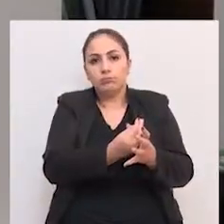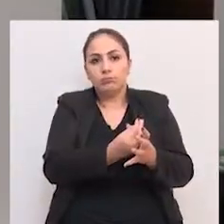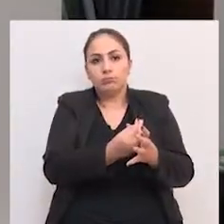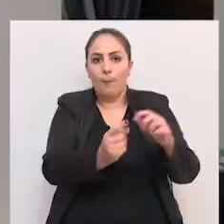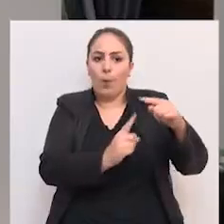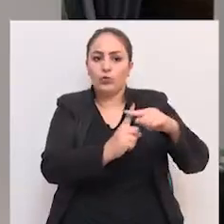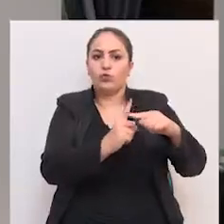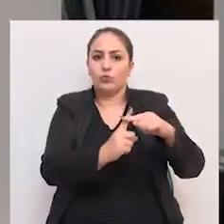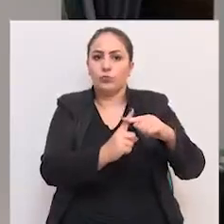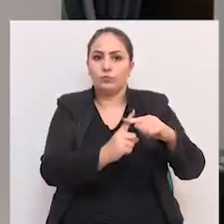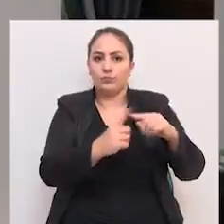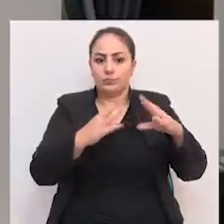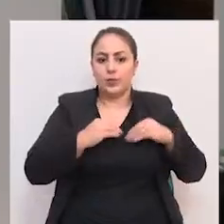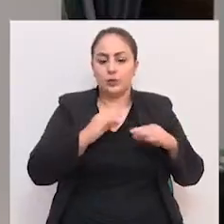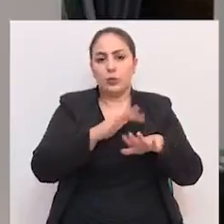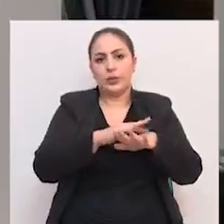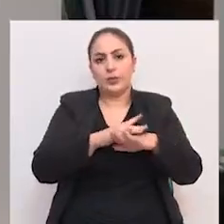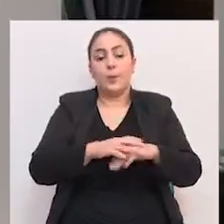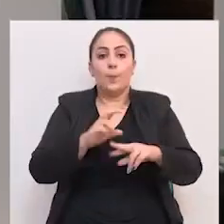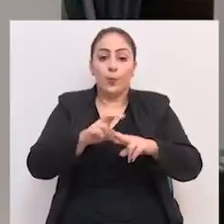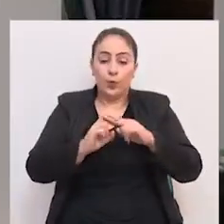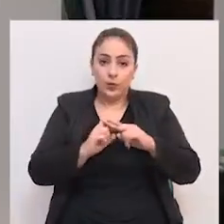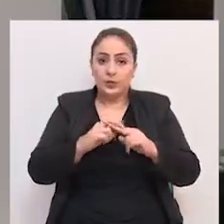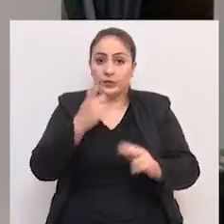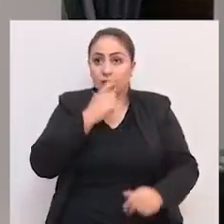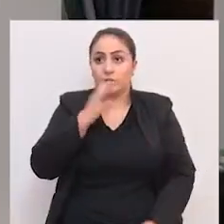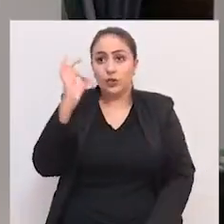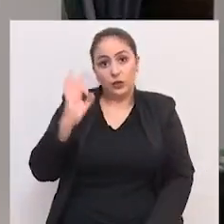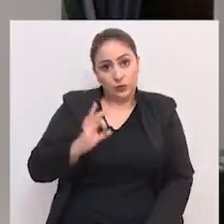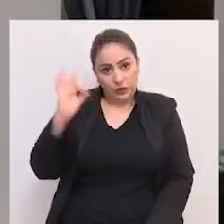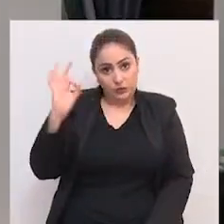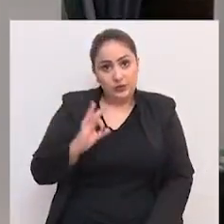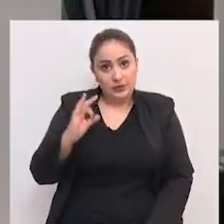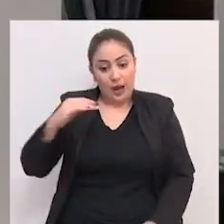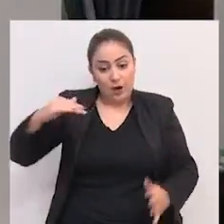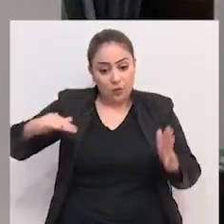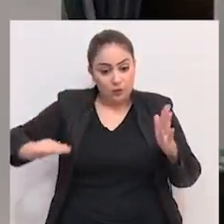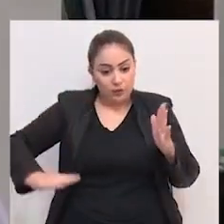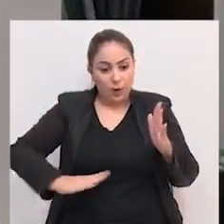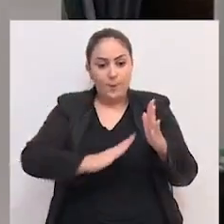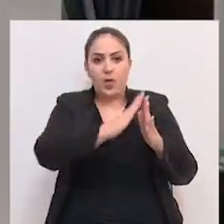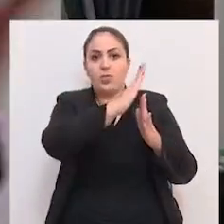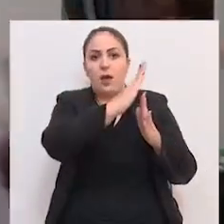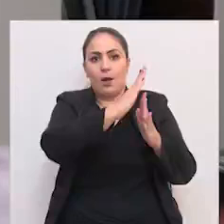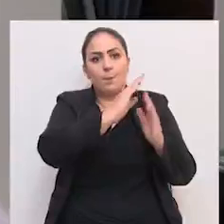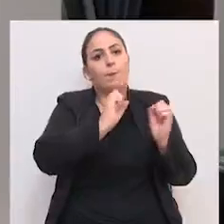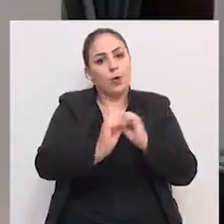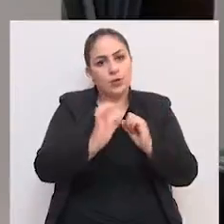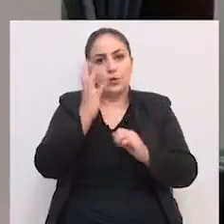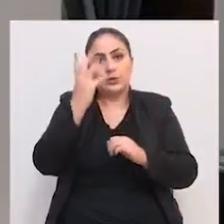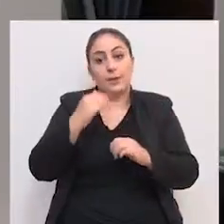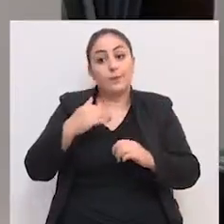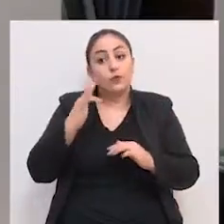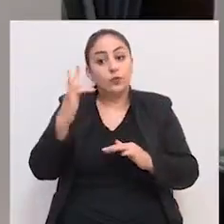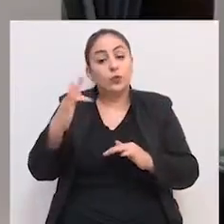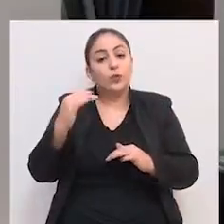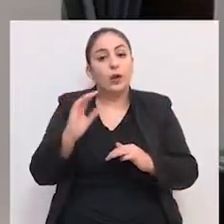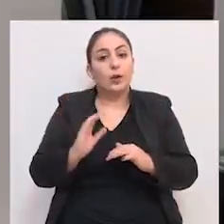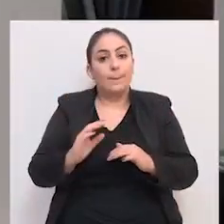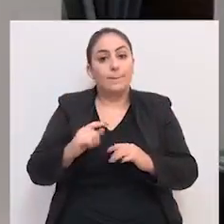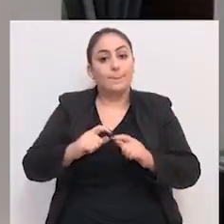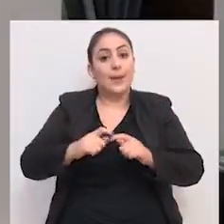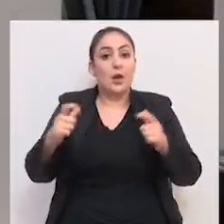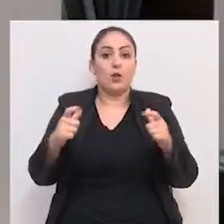positivos. Veja, então, nos parece que o índice, a curva vai aumentar e o pico deve surgir mais à frente.